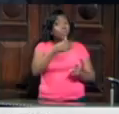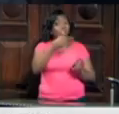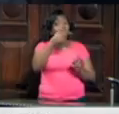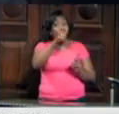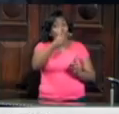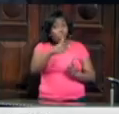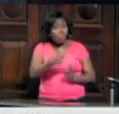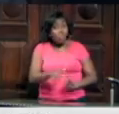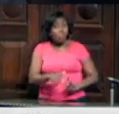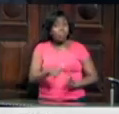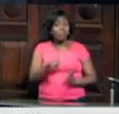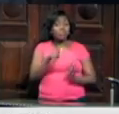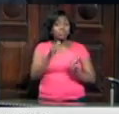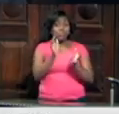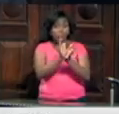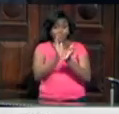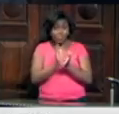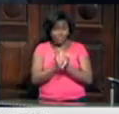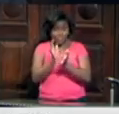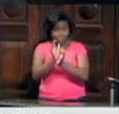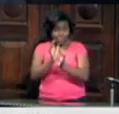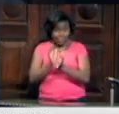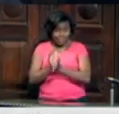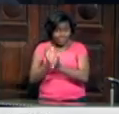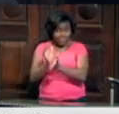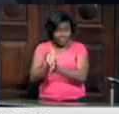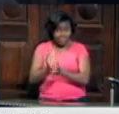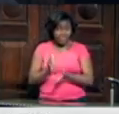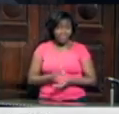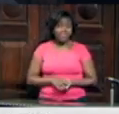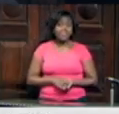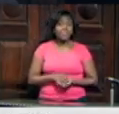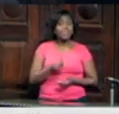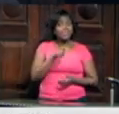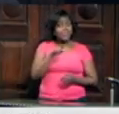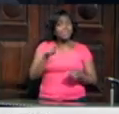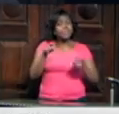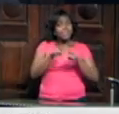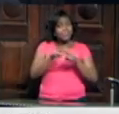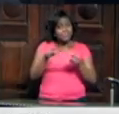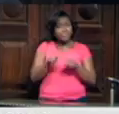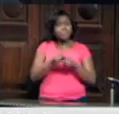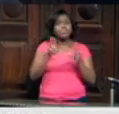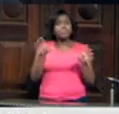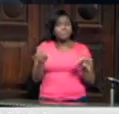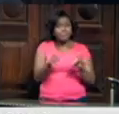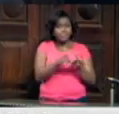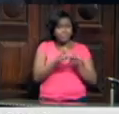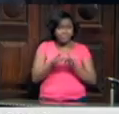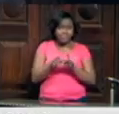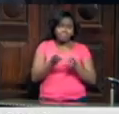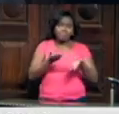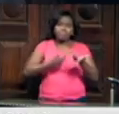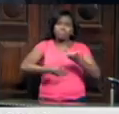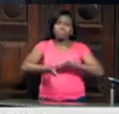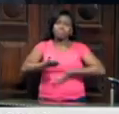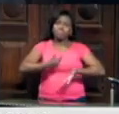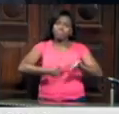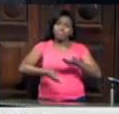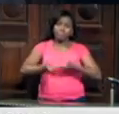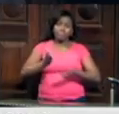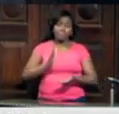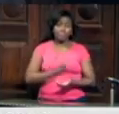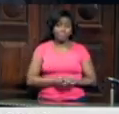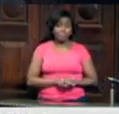muitos casos, acadêmicos da Academia Brasileira de Letras são também acadêmicos da Academia Carioca e vice-versa.